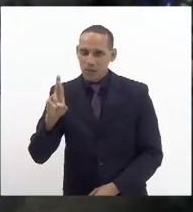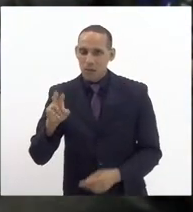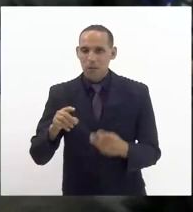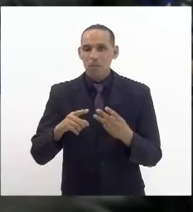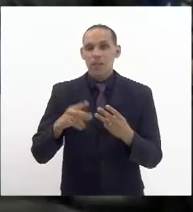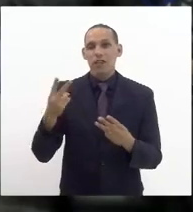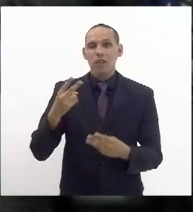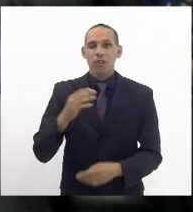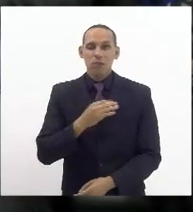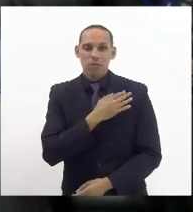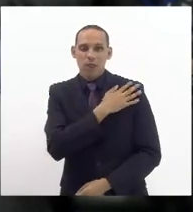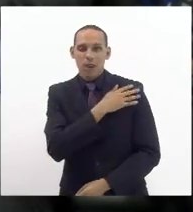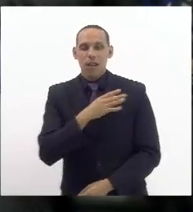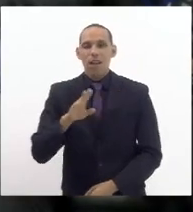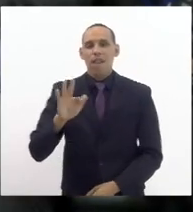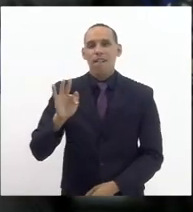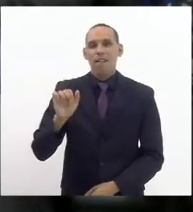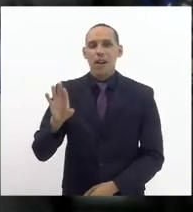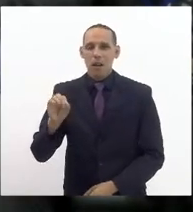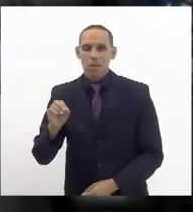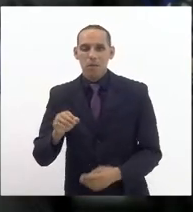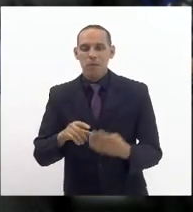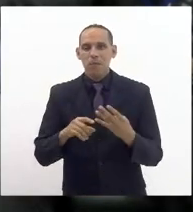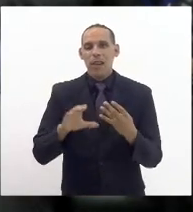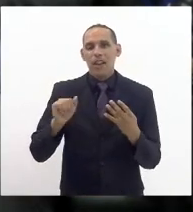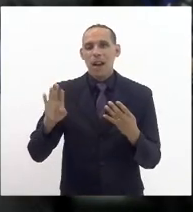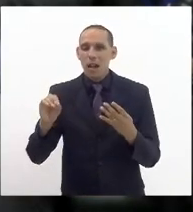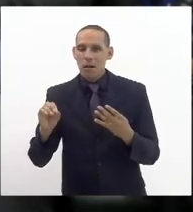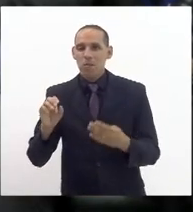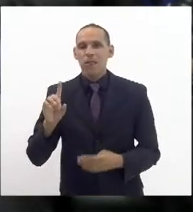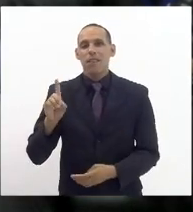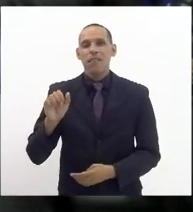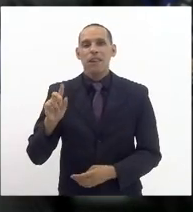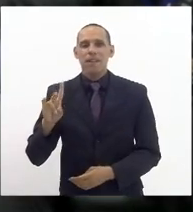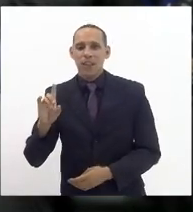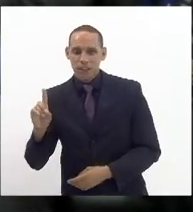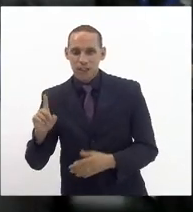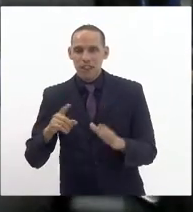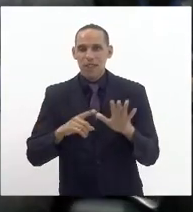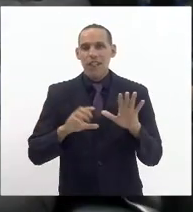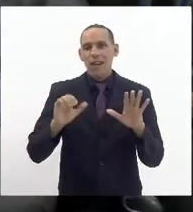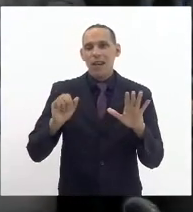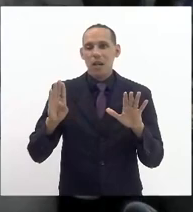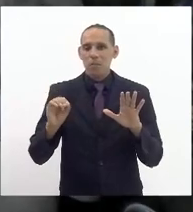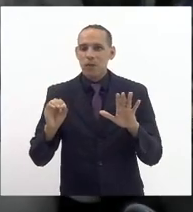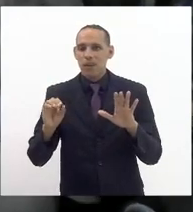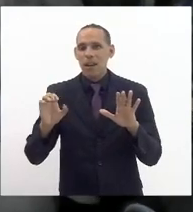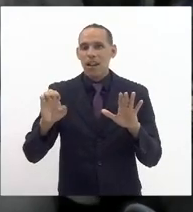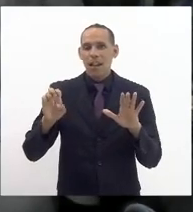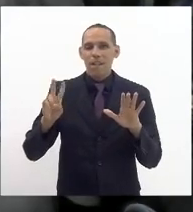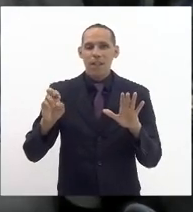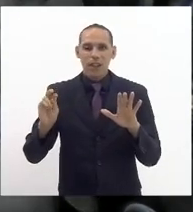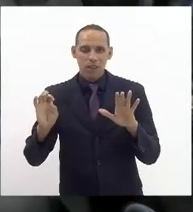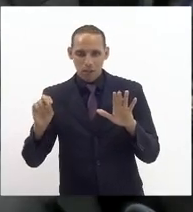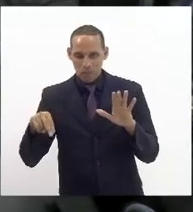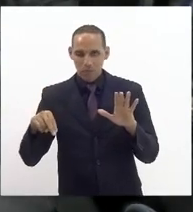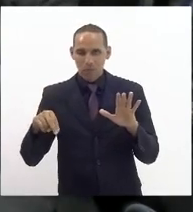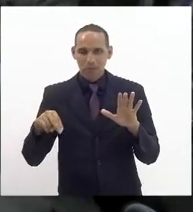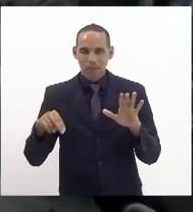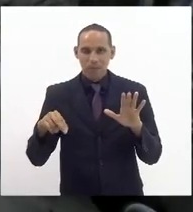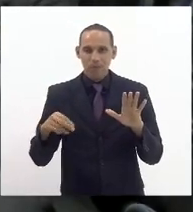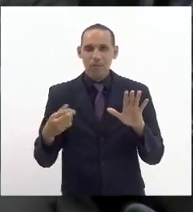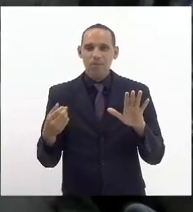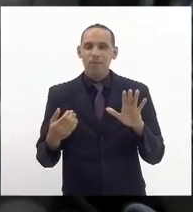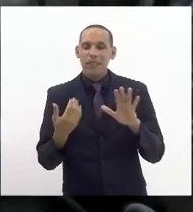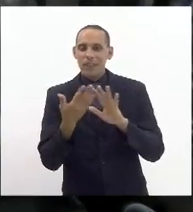segundo sargento Fábio Correia, o cabo David Ferreira e o cabo Everton Azara. Eu sei que